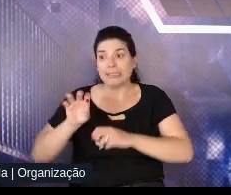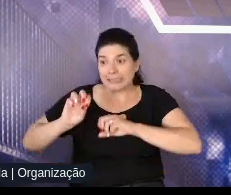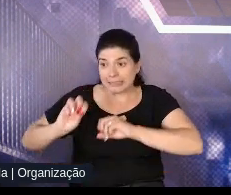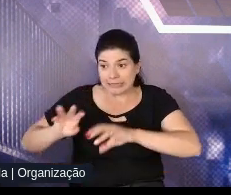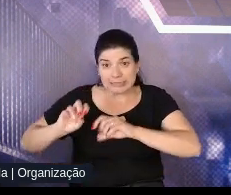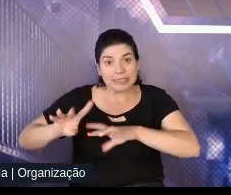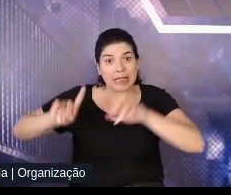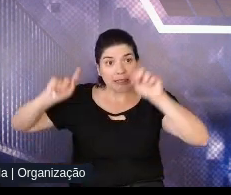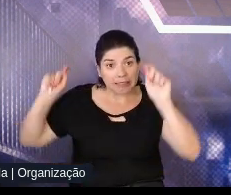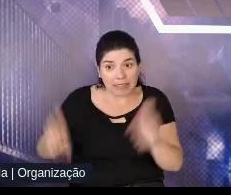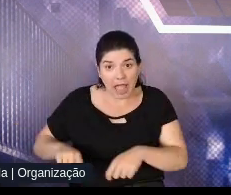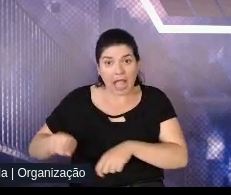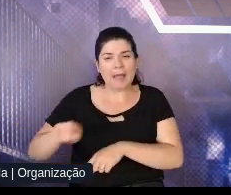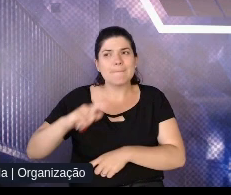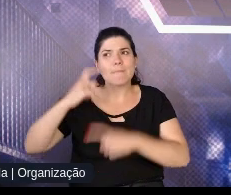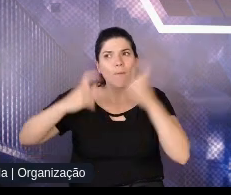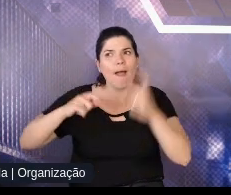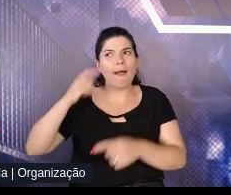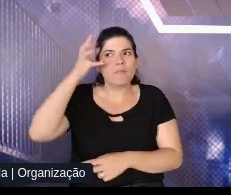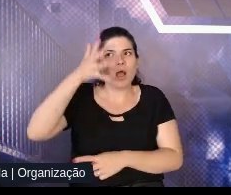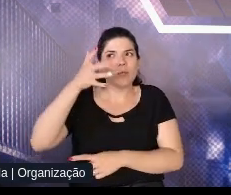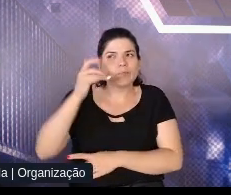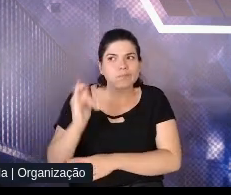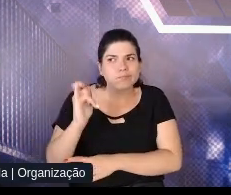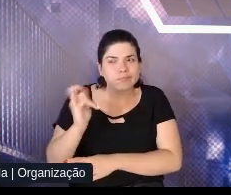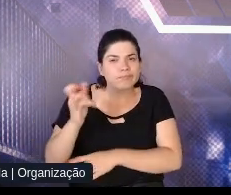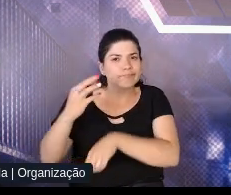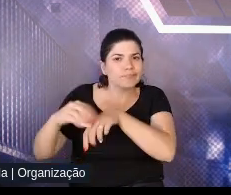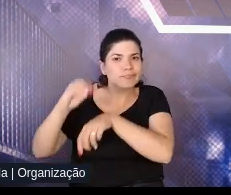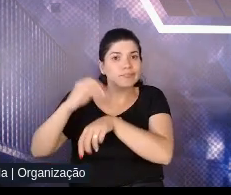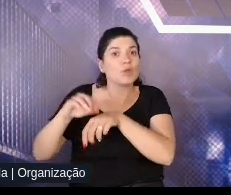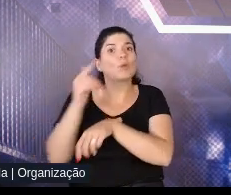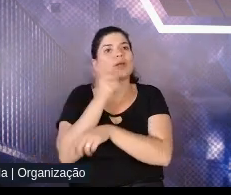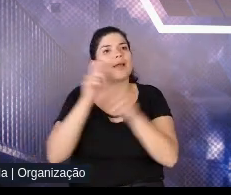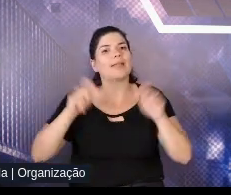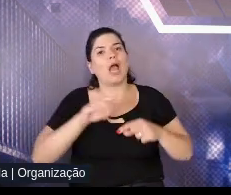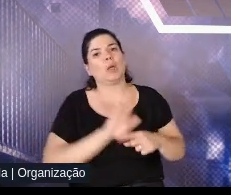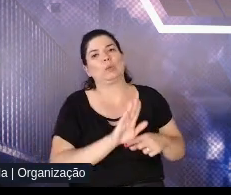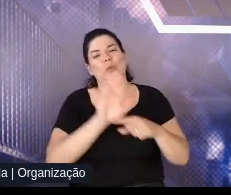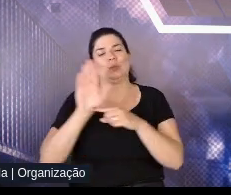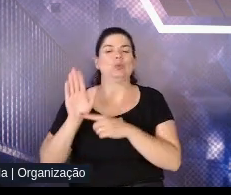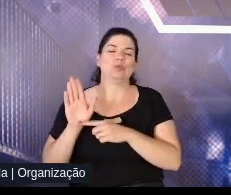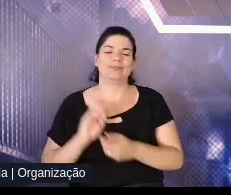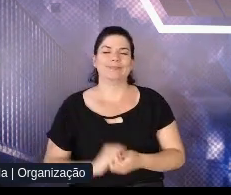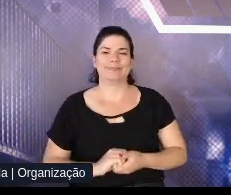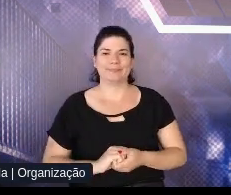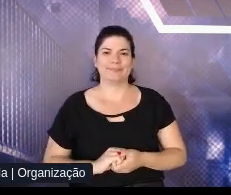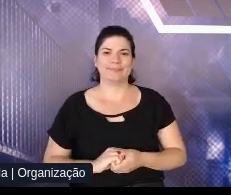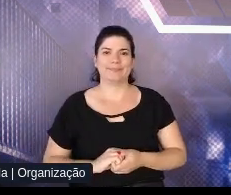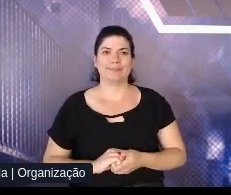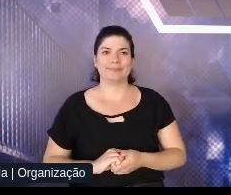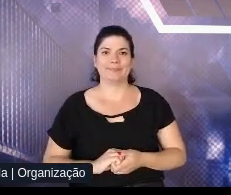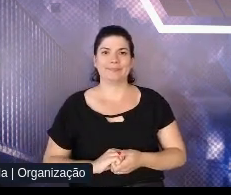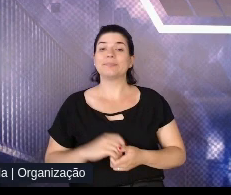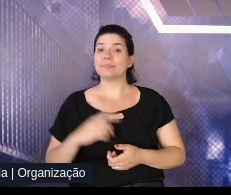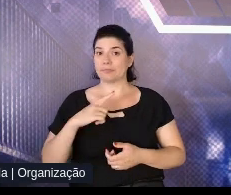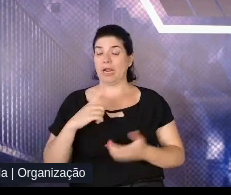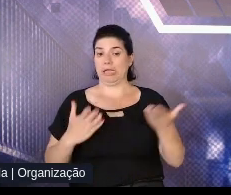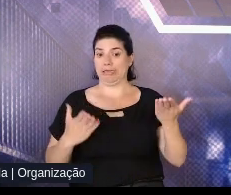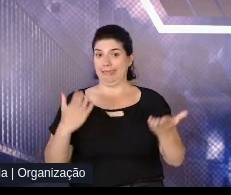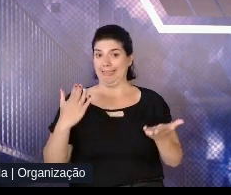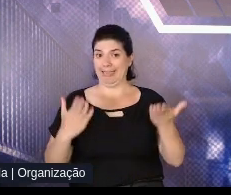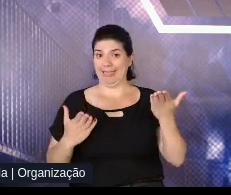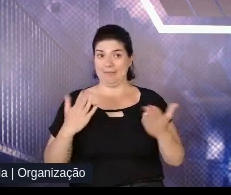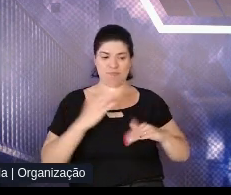se a gente se preocupar em dar palestra, vamos estar, sim, colocando a nossa semente. E fazendo, né, esse equilíbrio da mão de